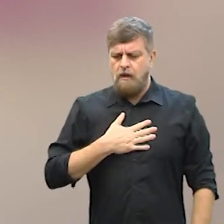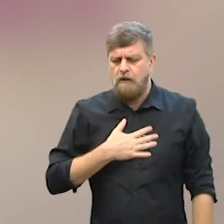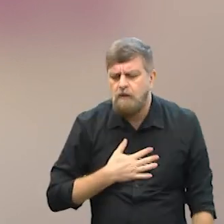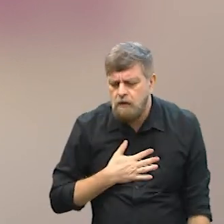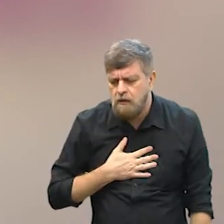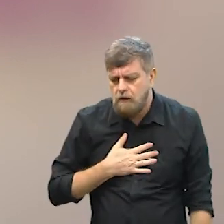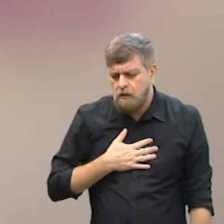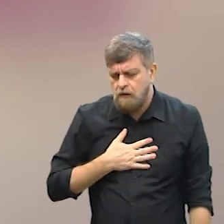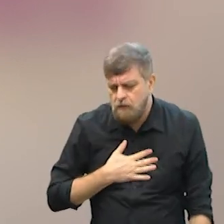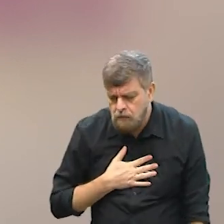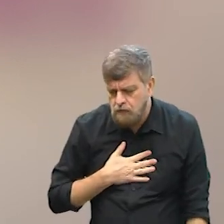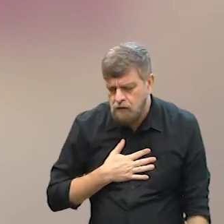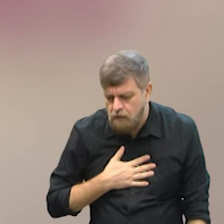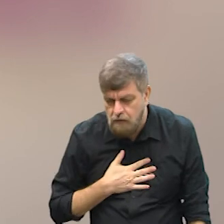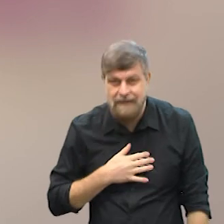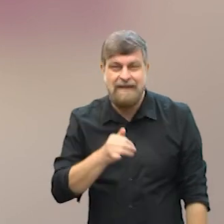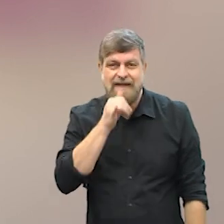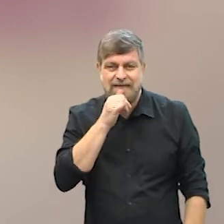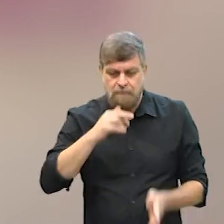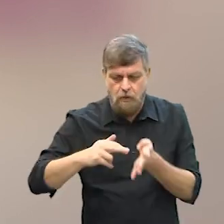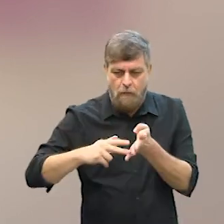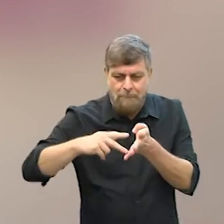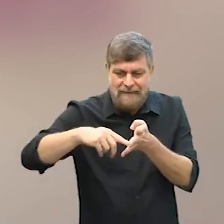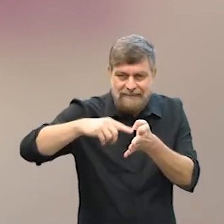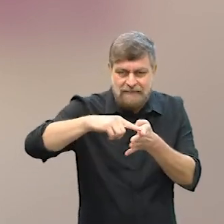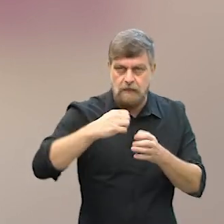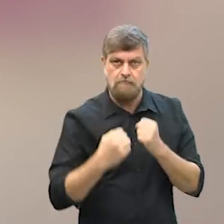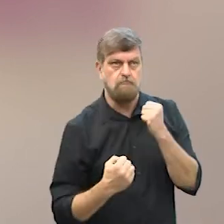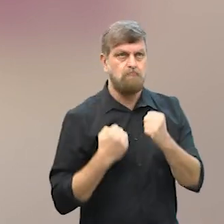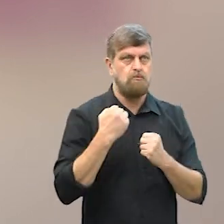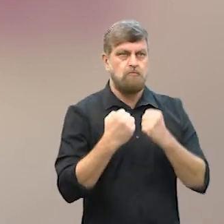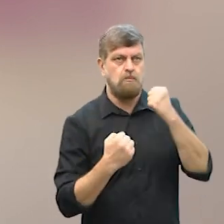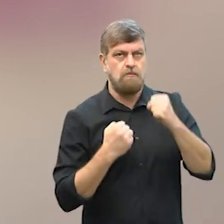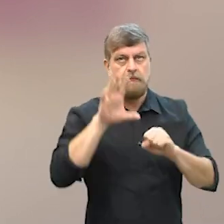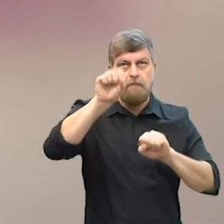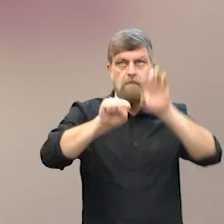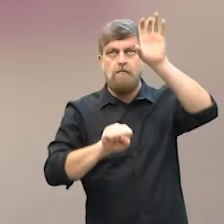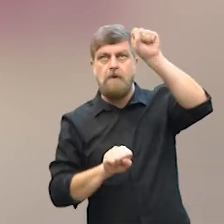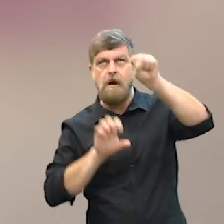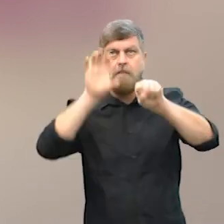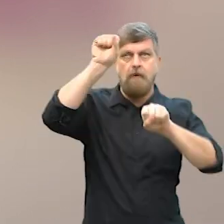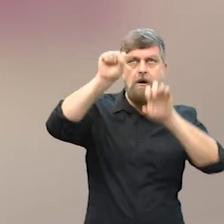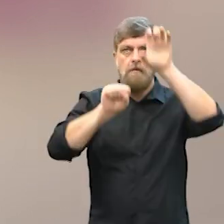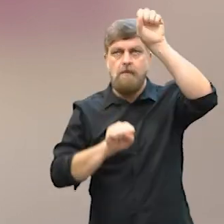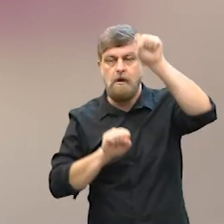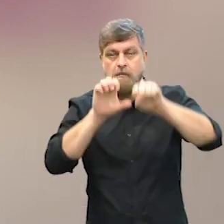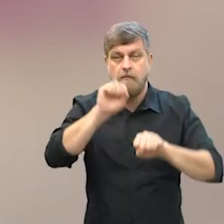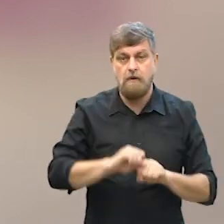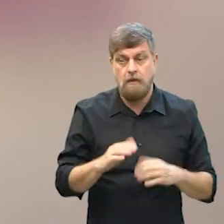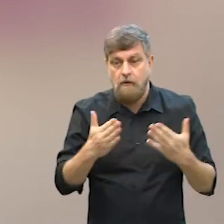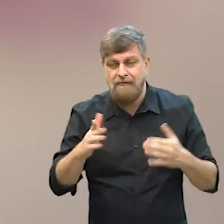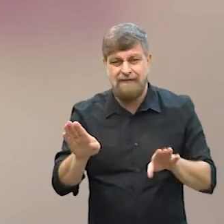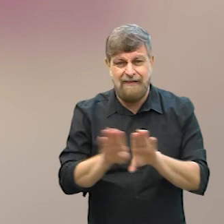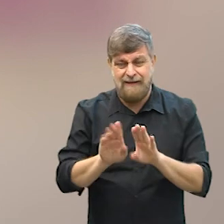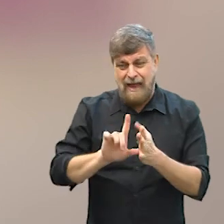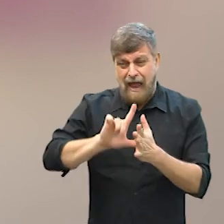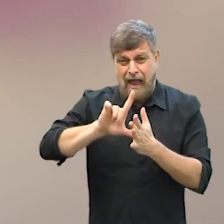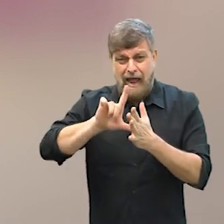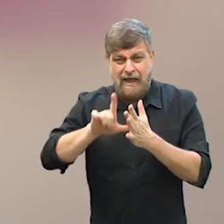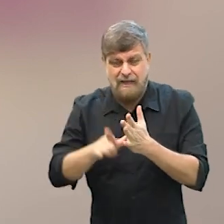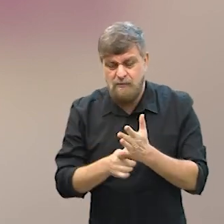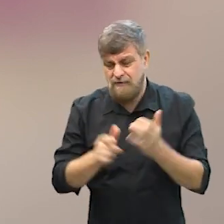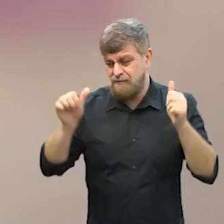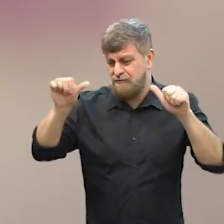uma corrida, subir uma escada acelerado, ou gradativamente vão